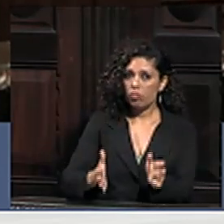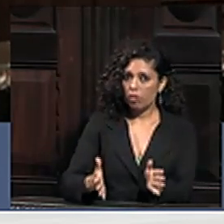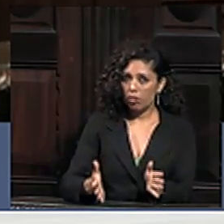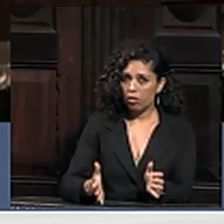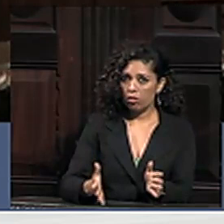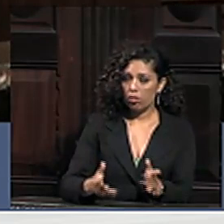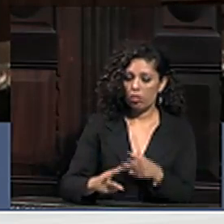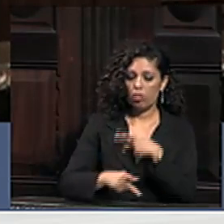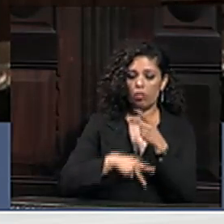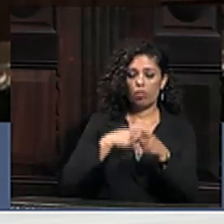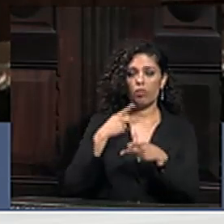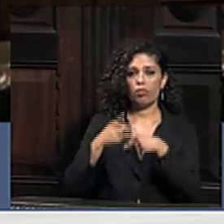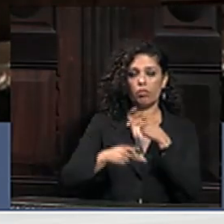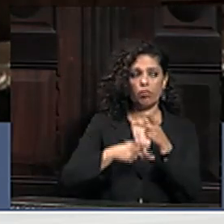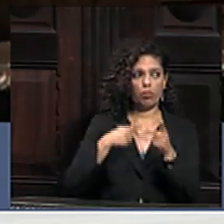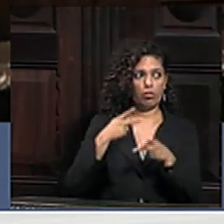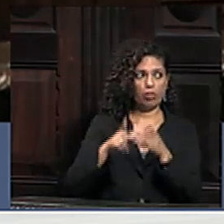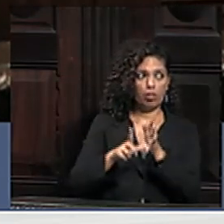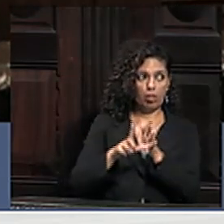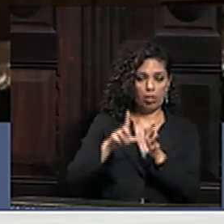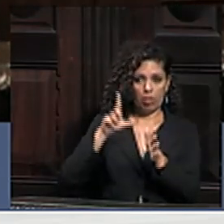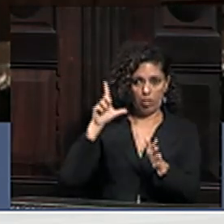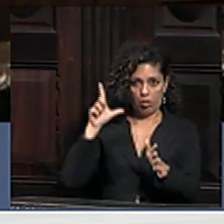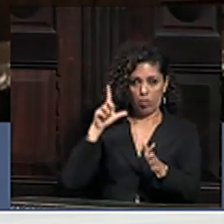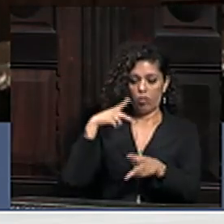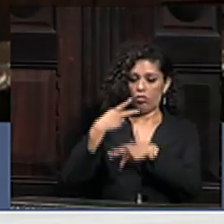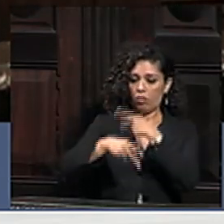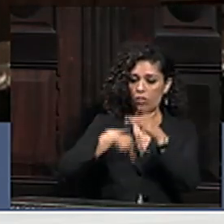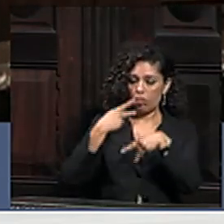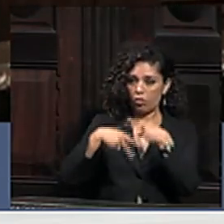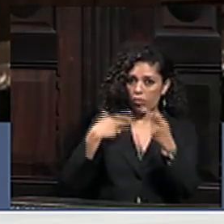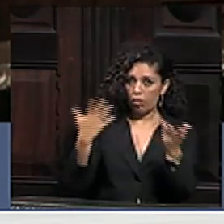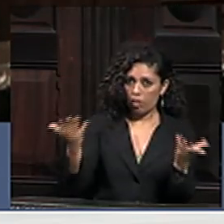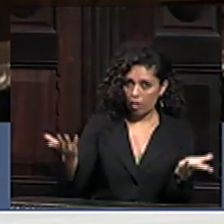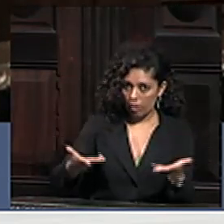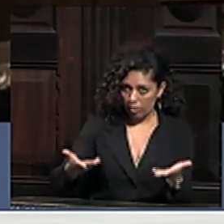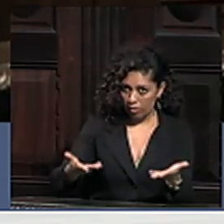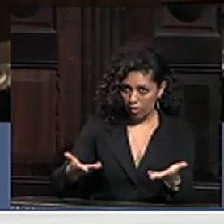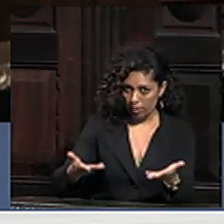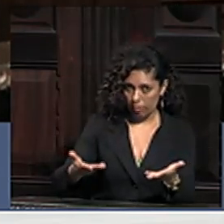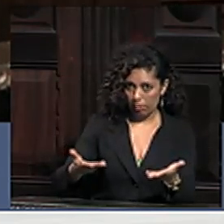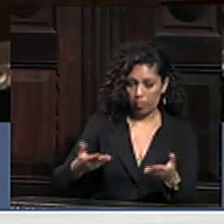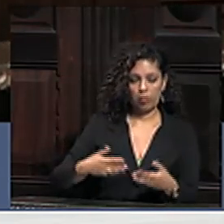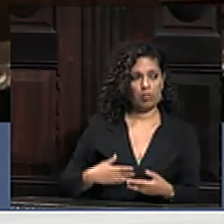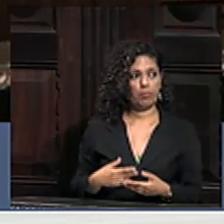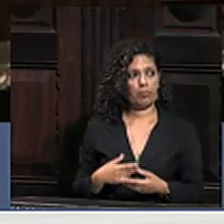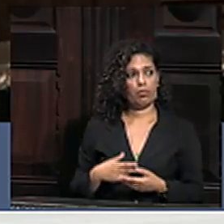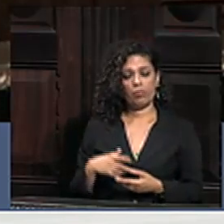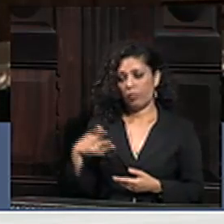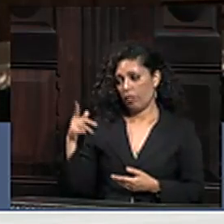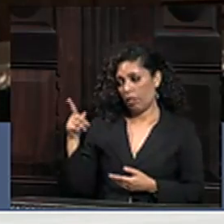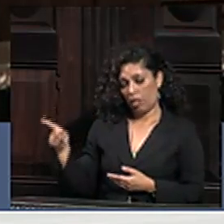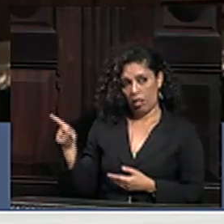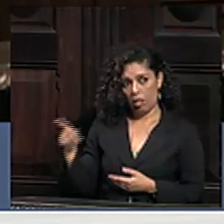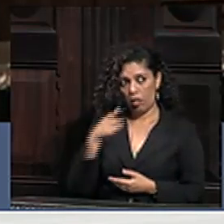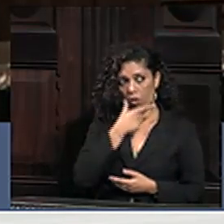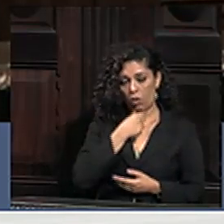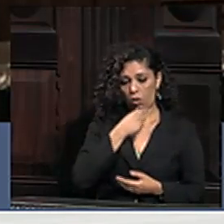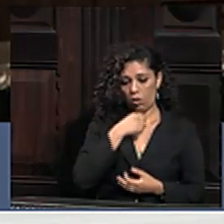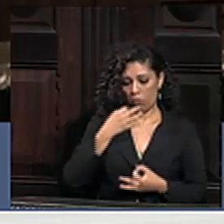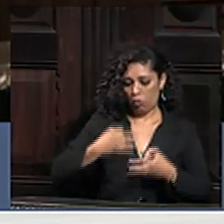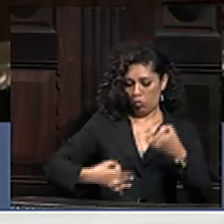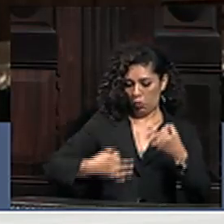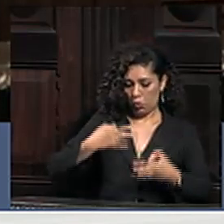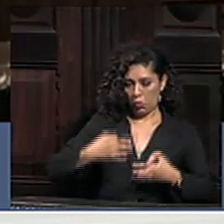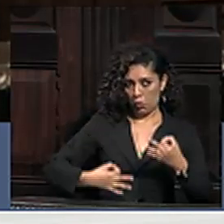antes da quiçá aceitação do juiz Sérgio Moro para ser ministro da Justiça e